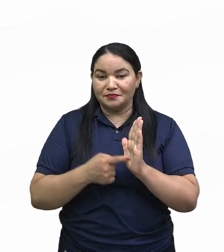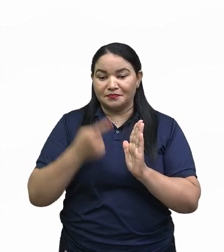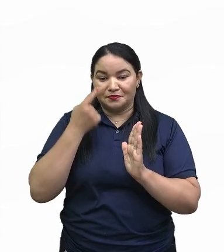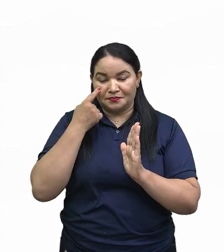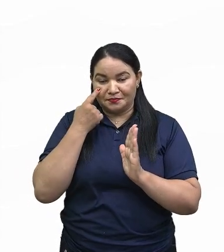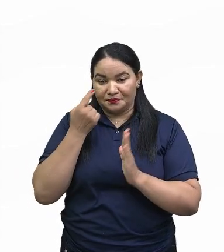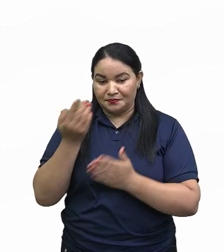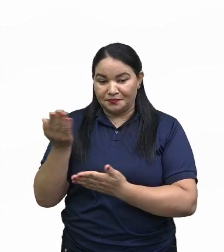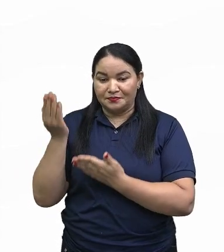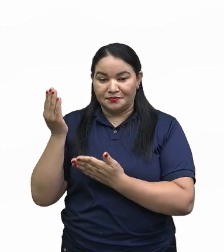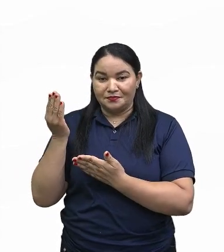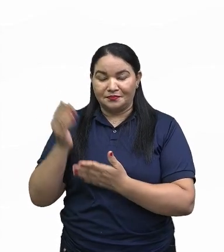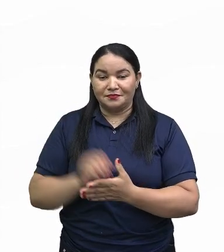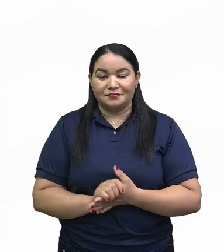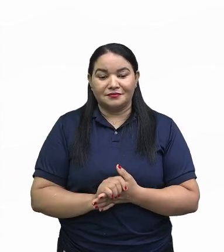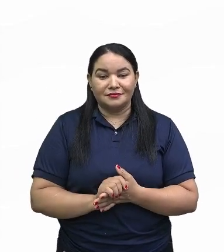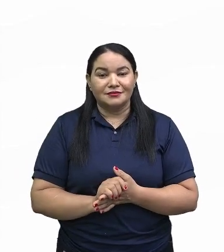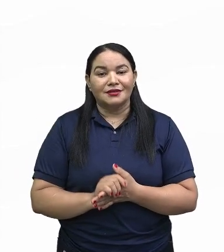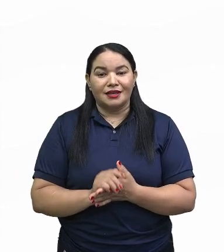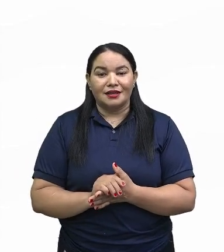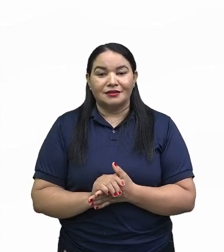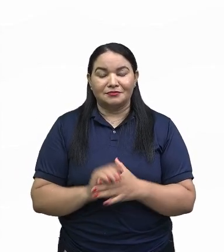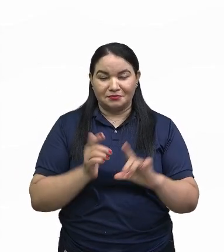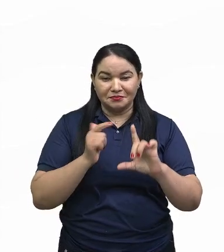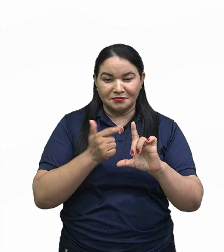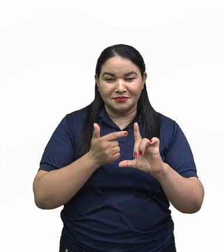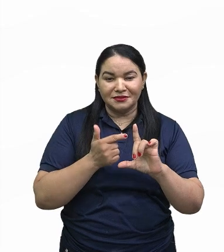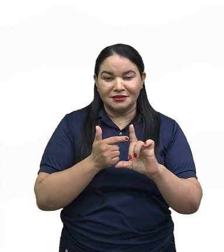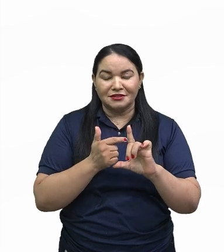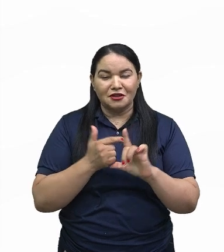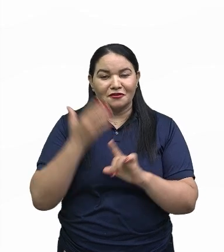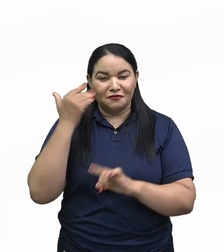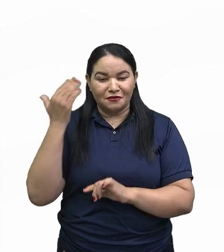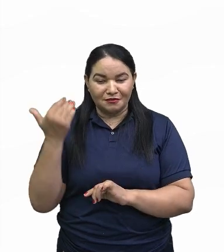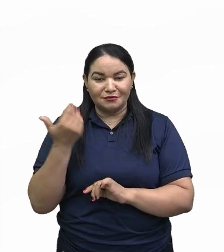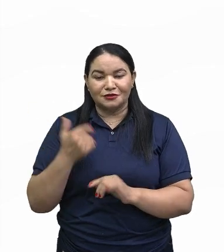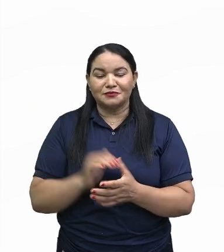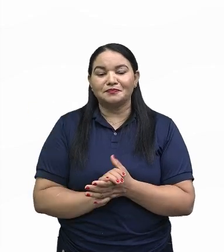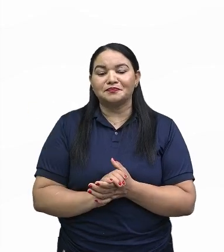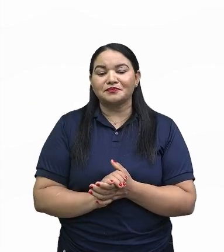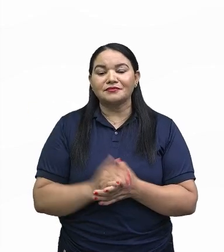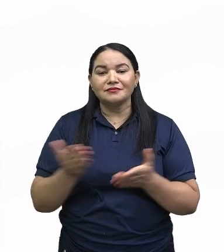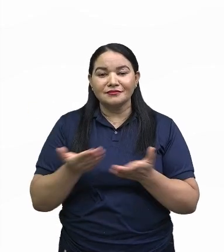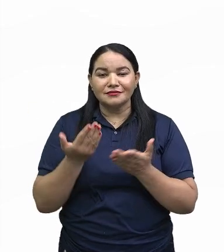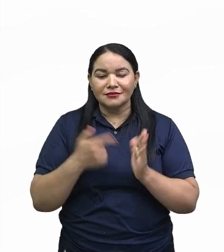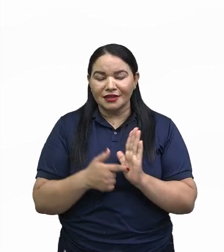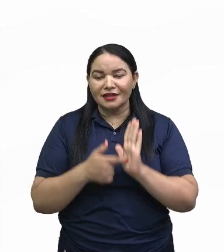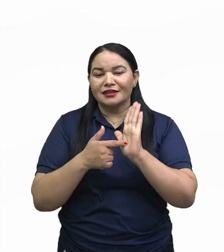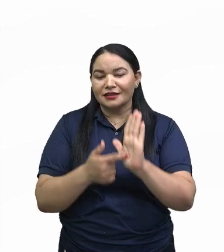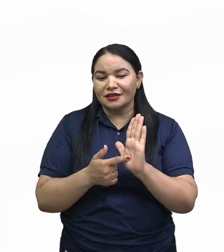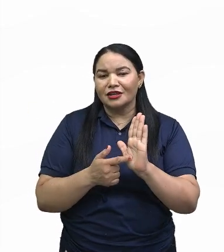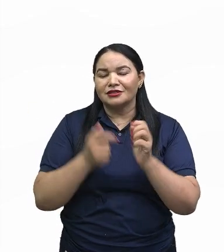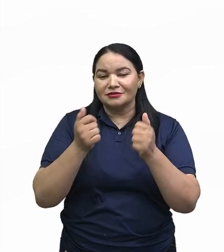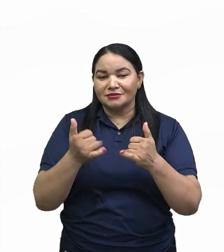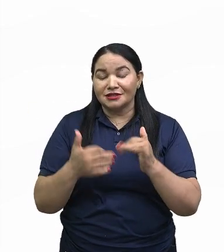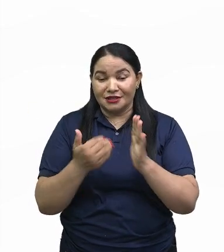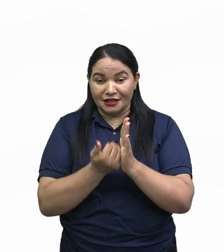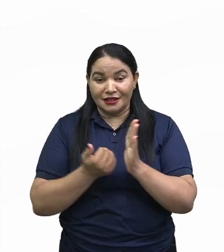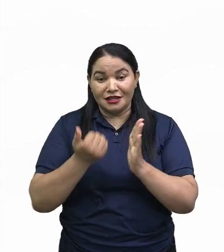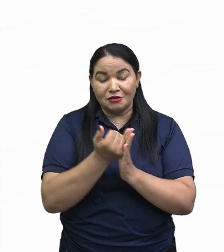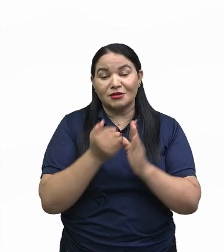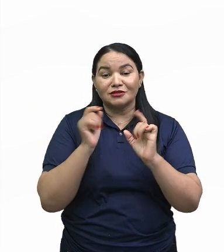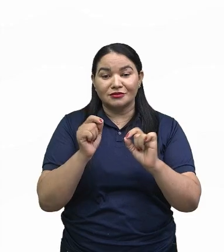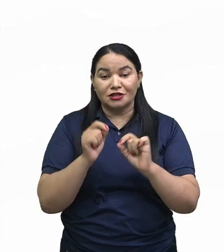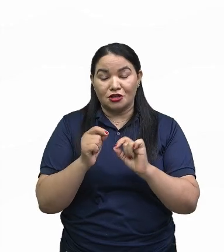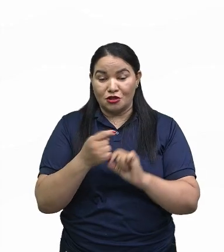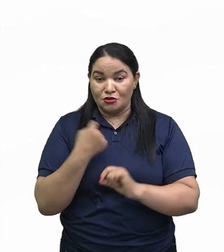que é a recriação aí de um meme, né, que ficou um tempo aí famoso na internet, e a gente trouxe essa recriação para explicar ainda nesse sentido de como o